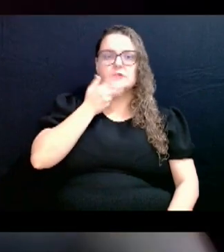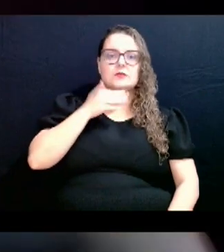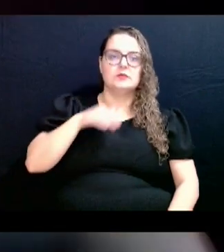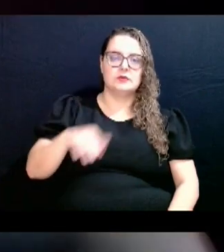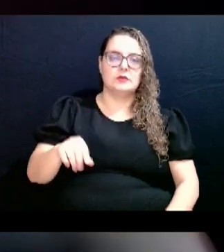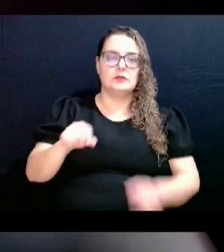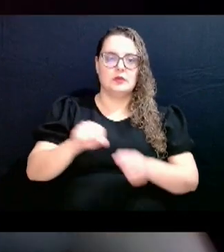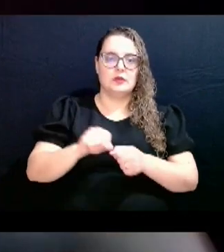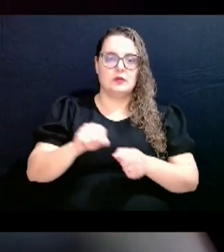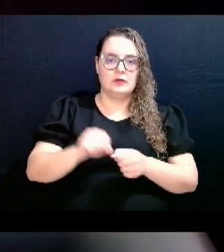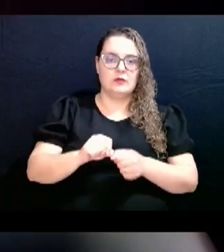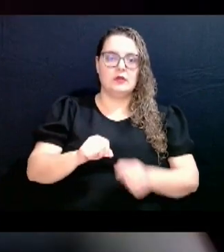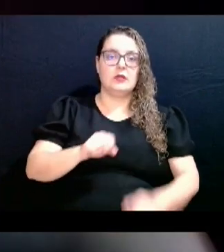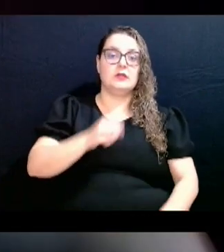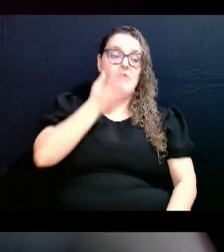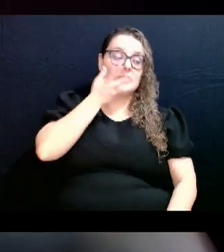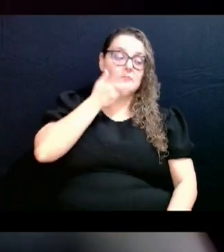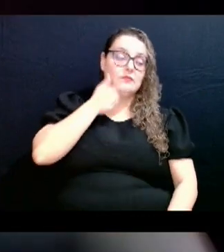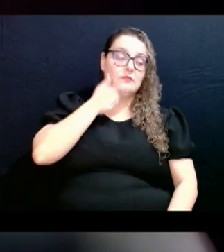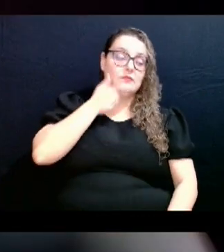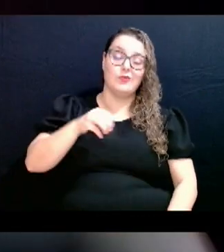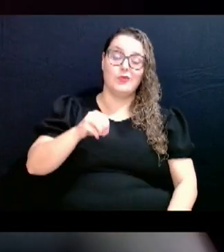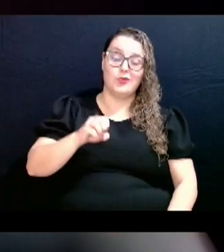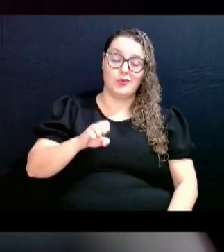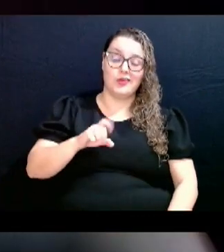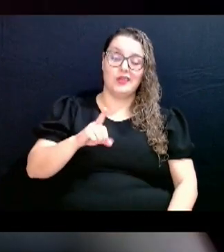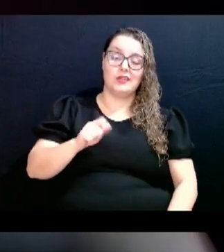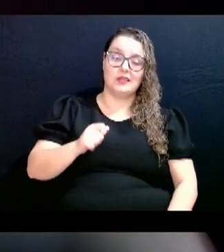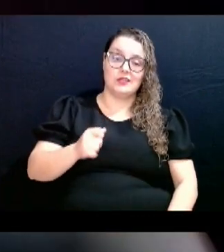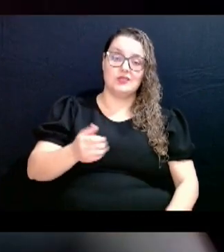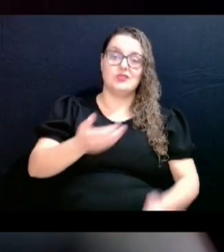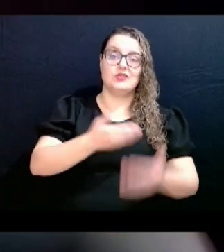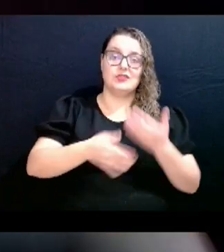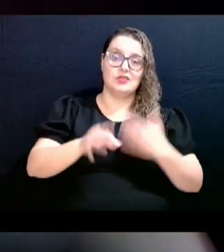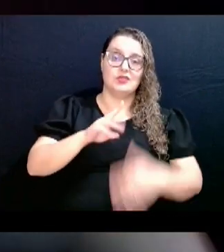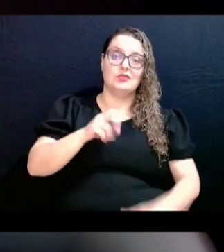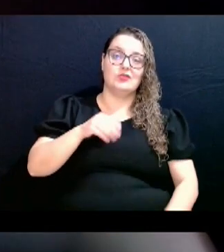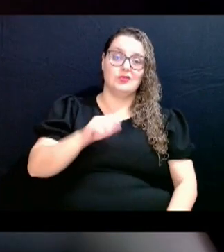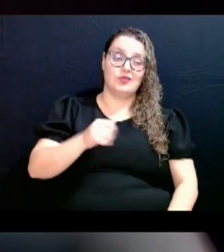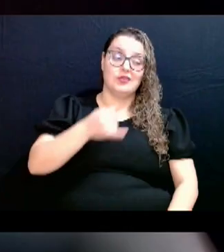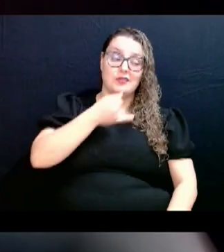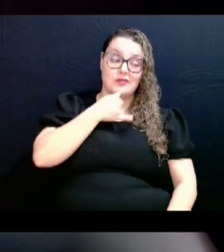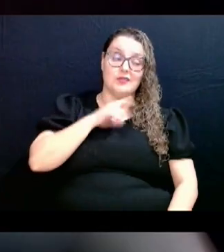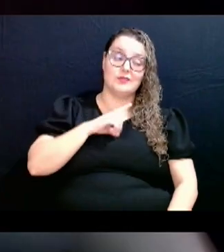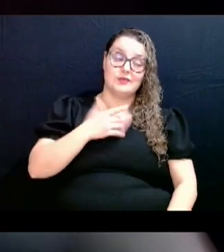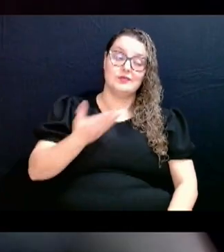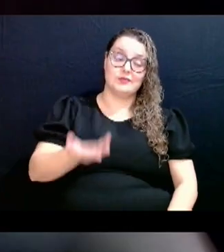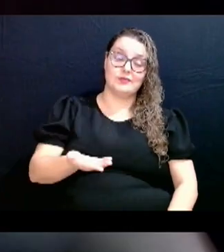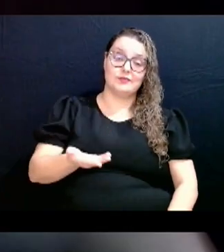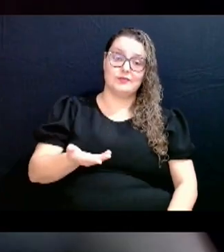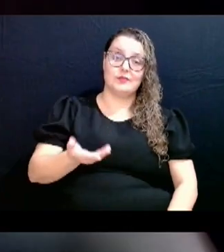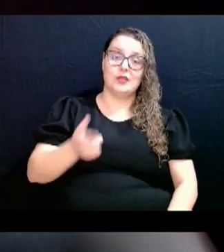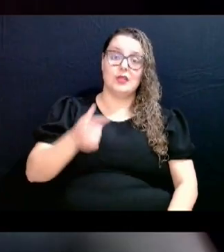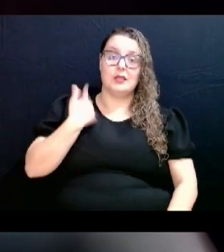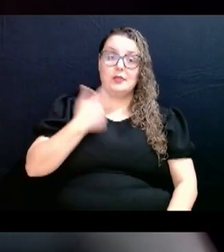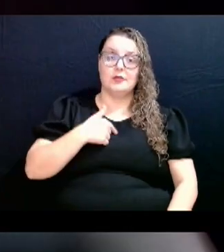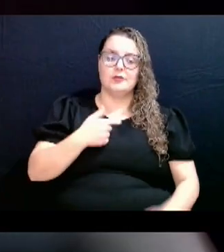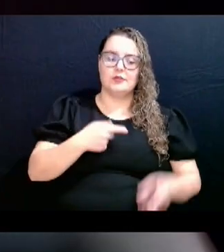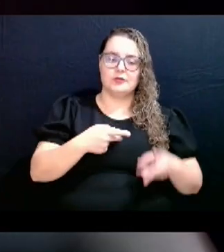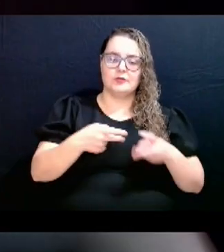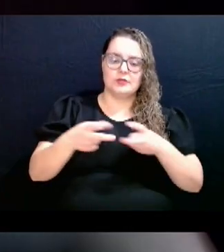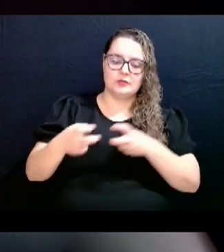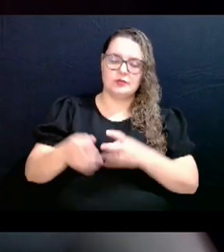troca. Infelizmente, a gente também tem isso, a criança é uma moeda de troca. E a gente se depara, eu mesmo